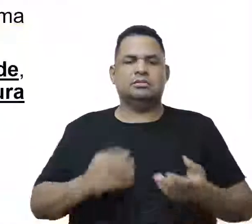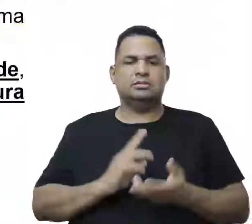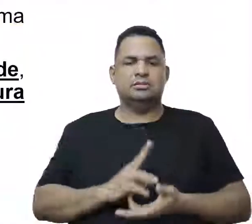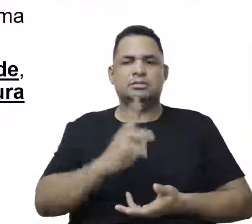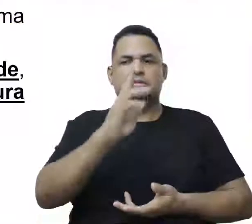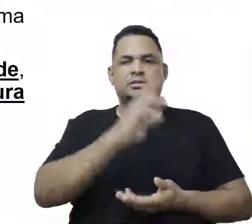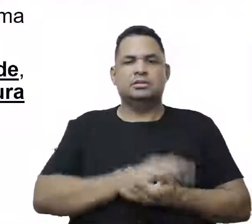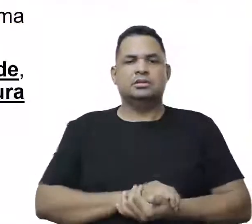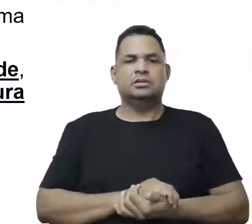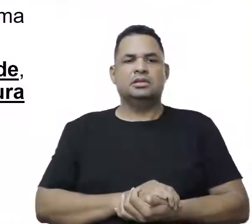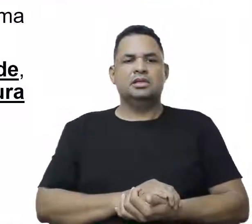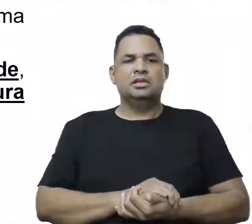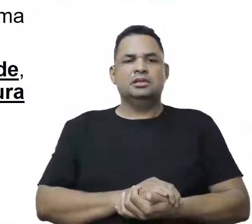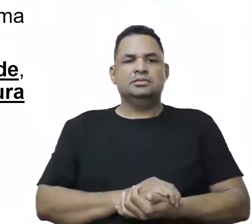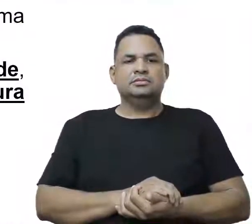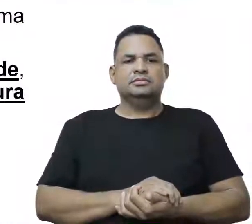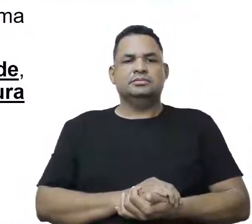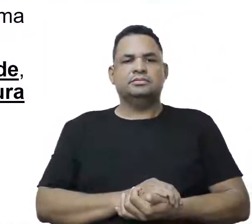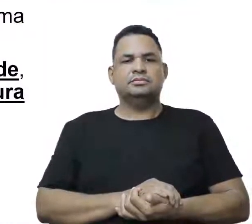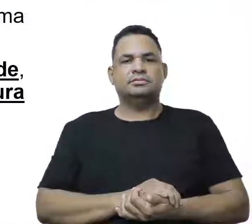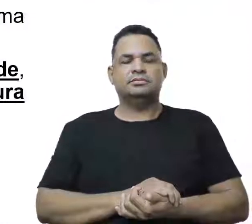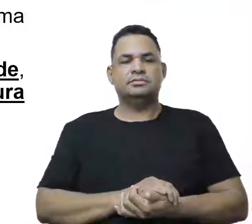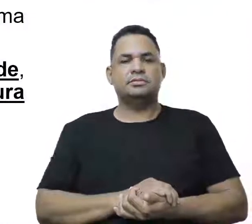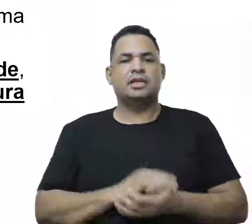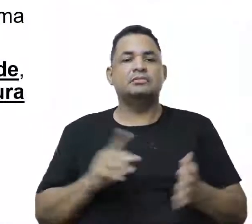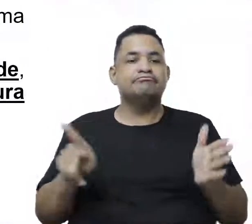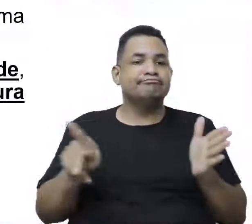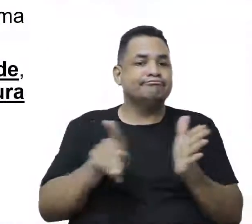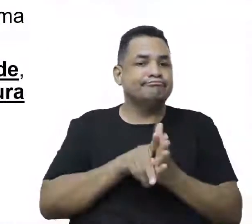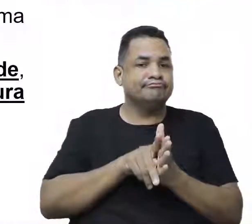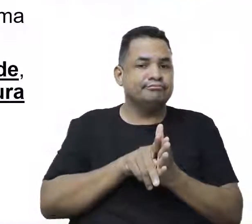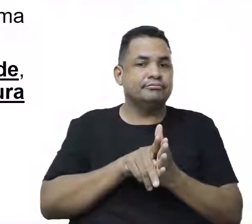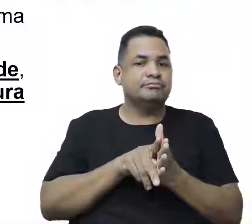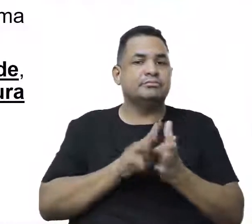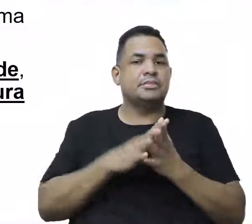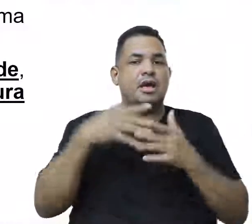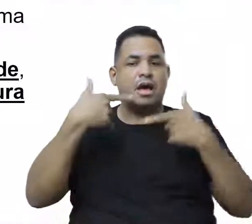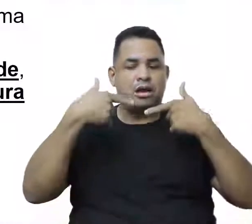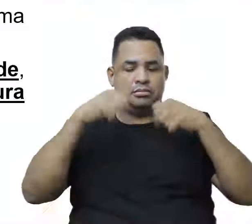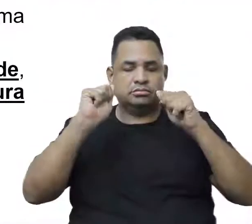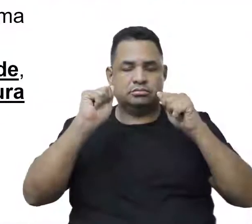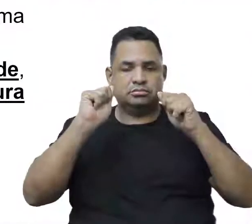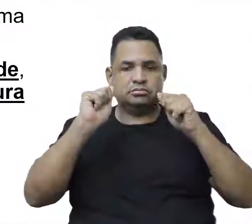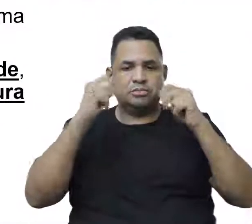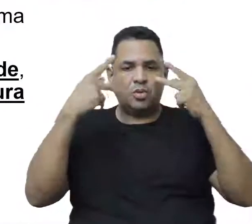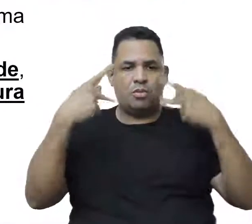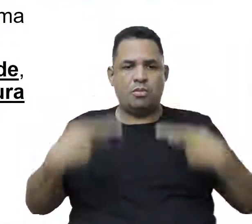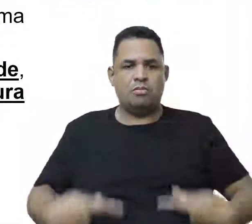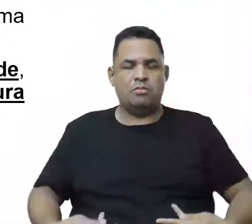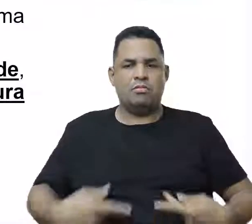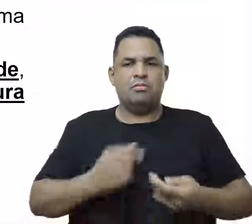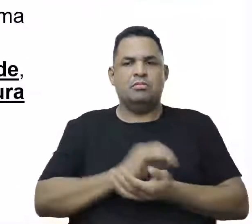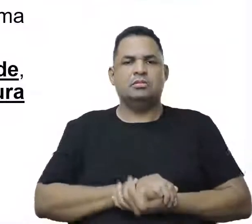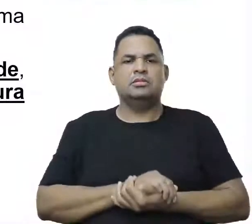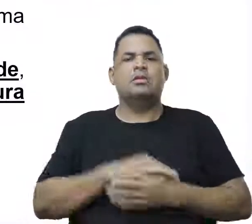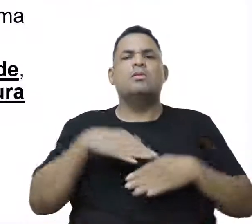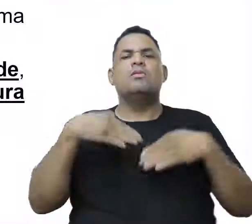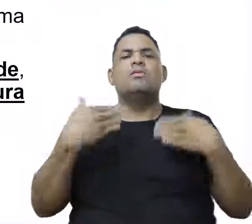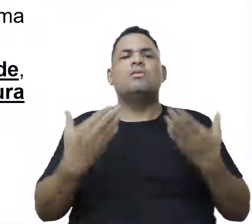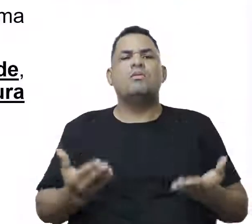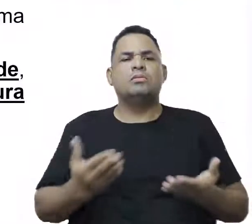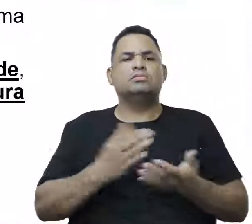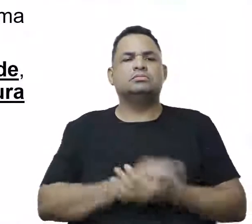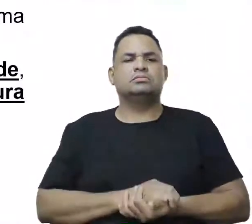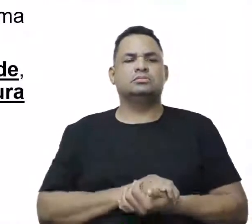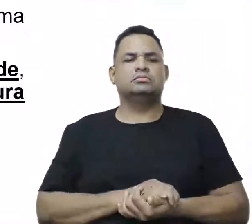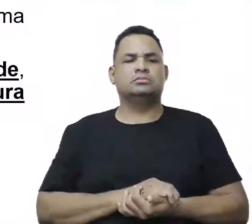vamos lá. Aí nós temos aqui algumas especificidades para essa linguagem corporal. Quais seriam elas,